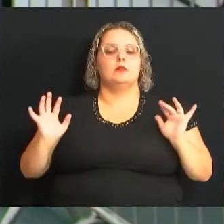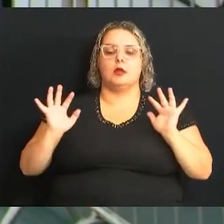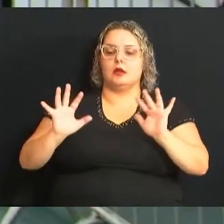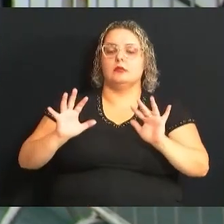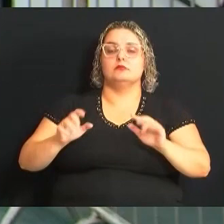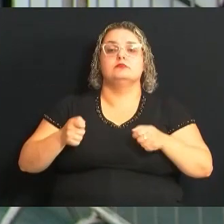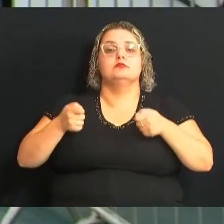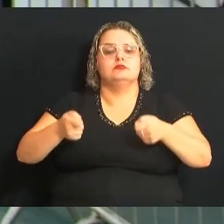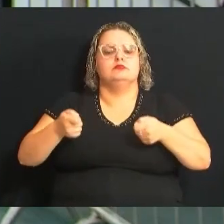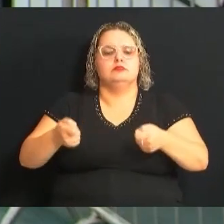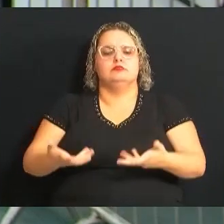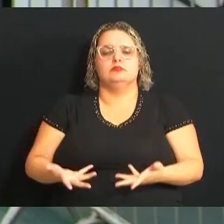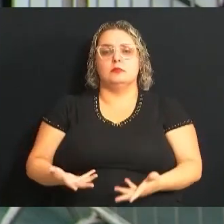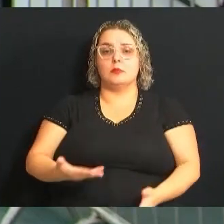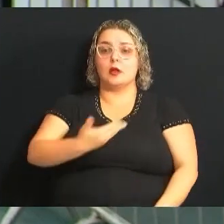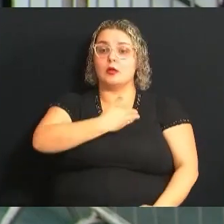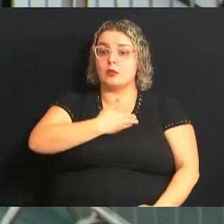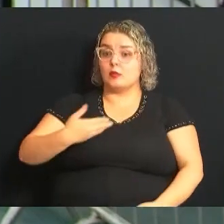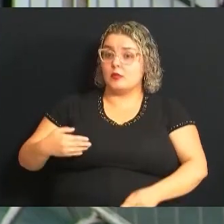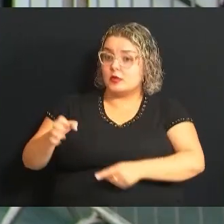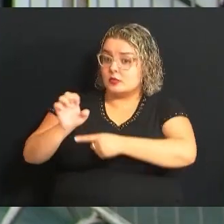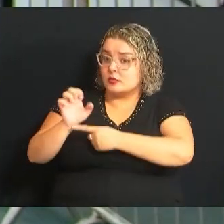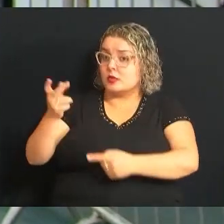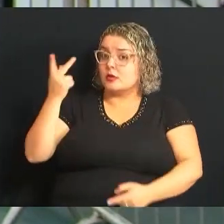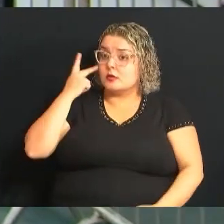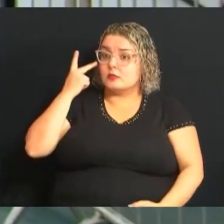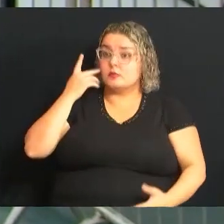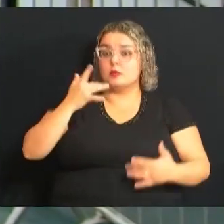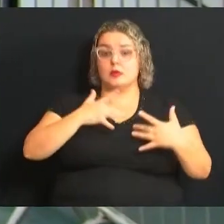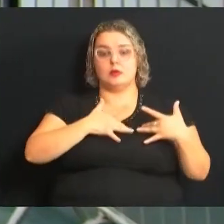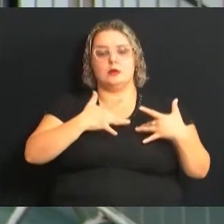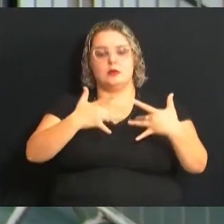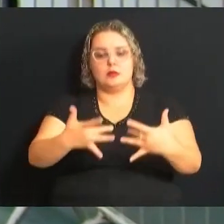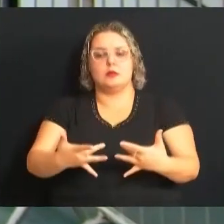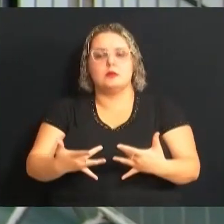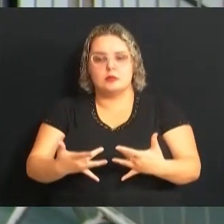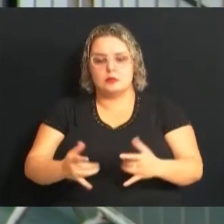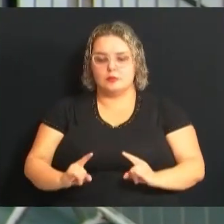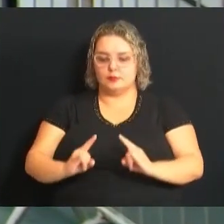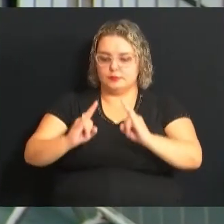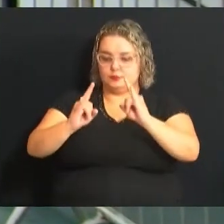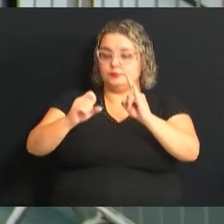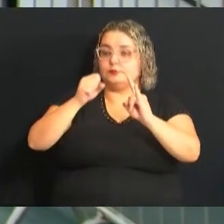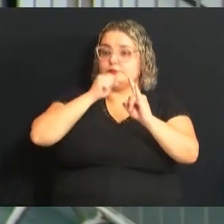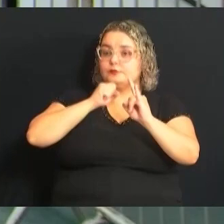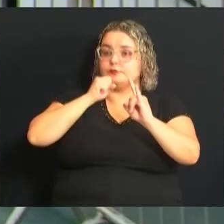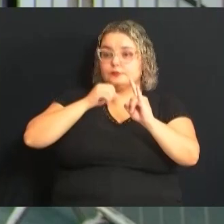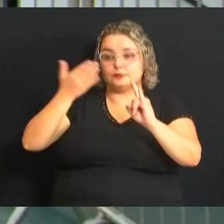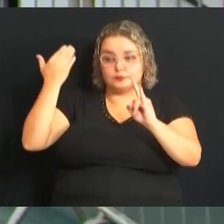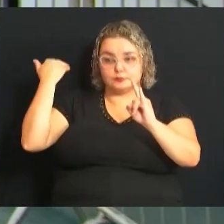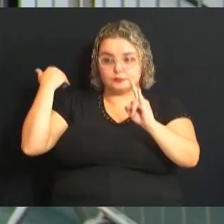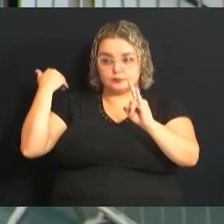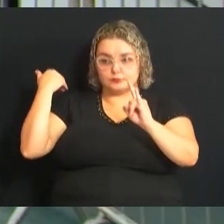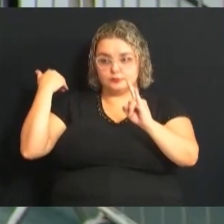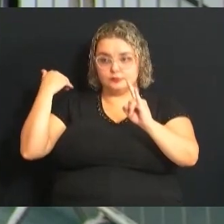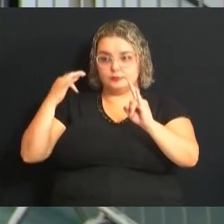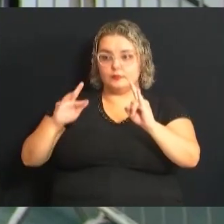um manifesto e uma cobrança ao governo do estado de São Paulo pela doação do prédio da antiga,